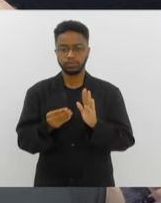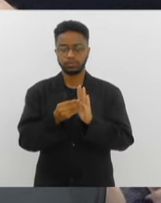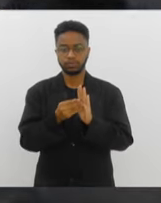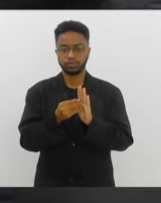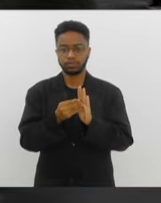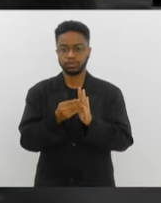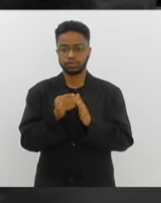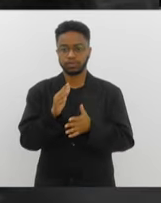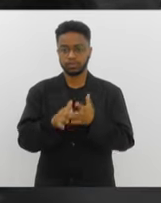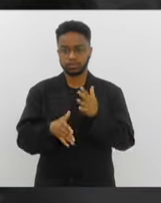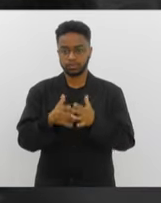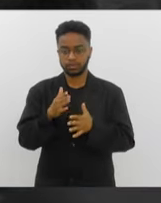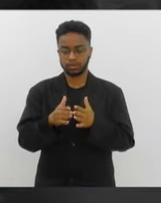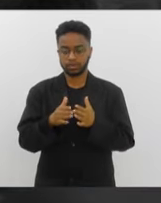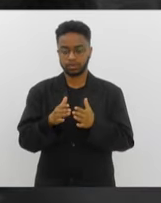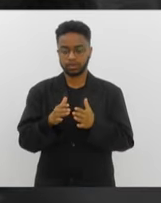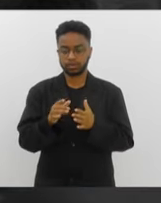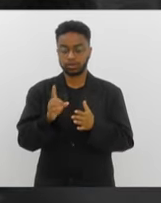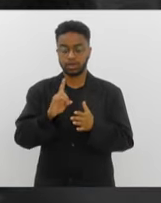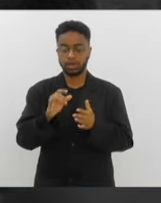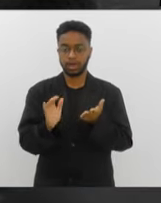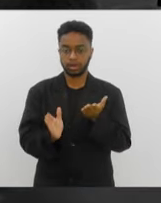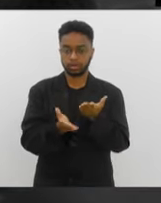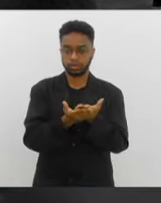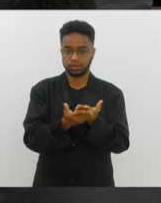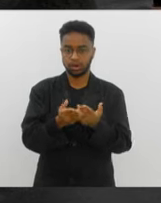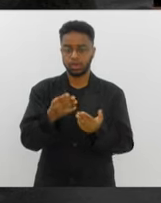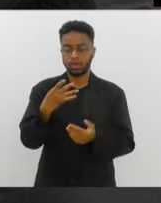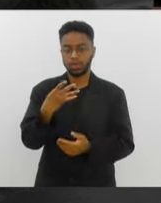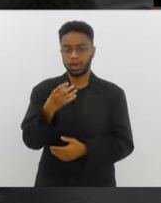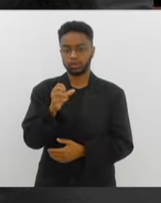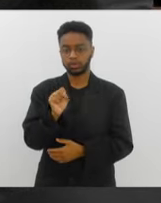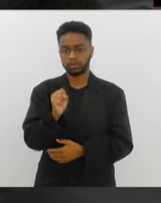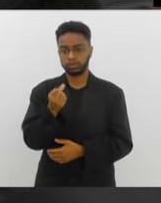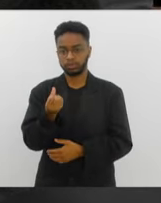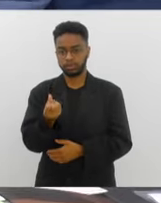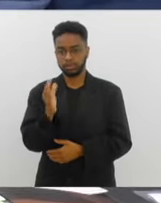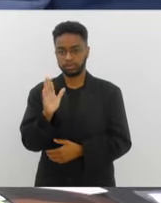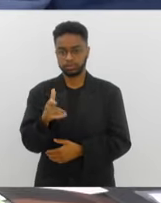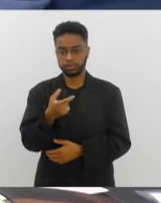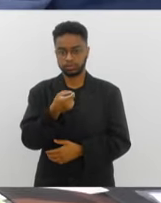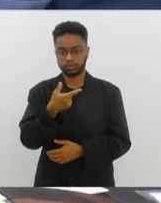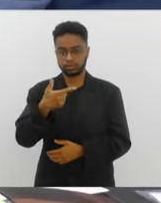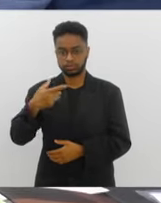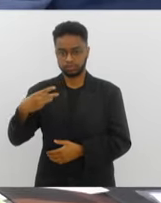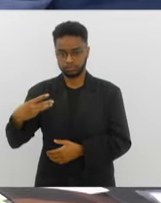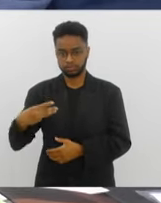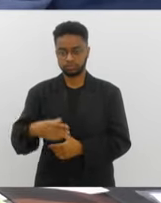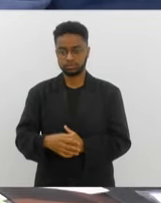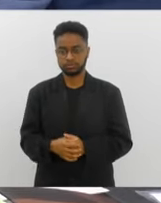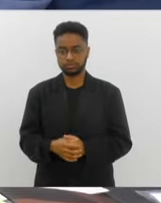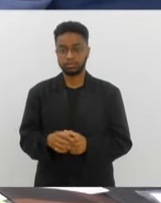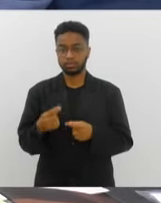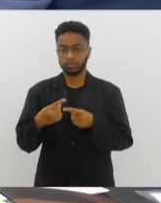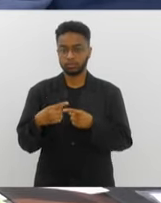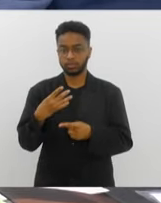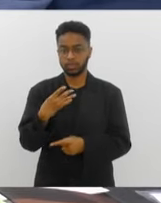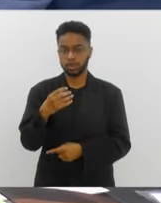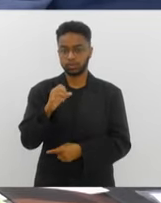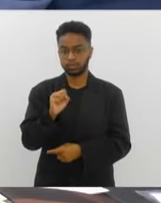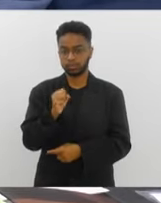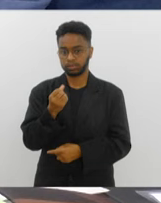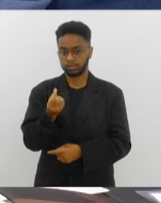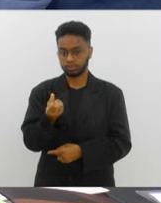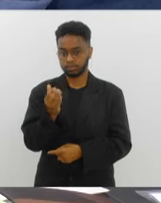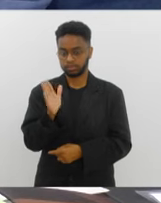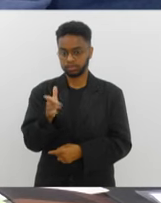prejudicabilidade, anexação ao 486 de 23. O 486 de